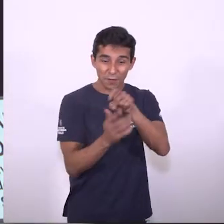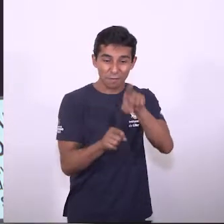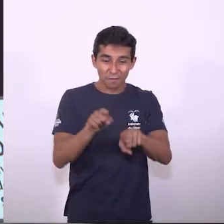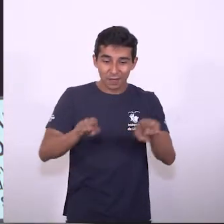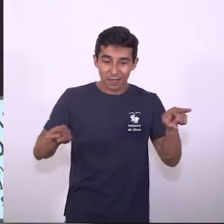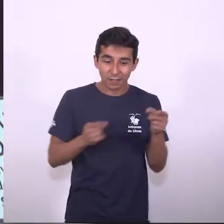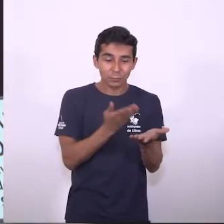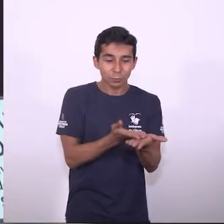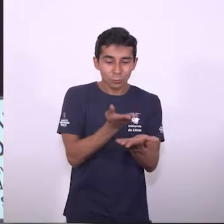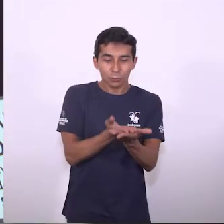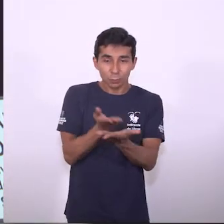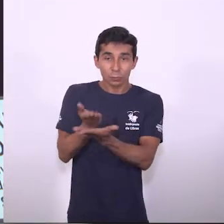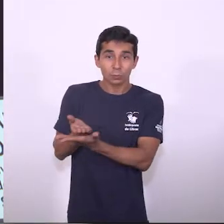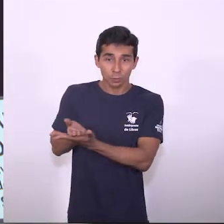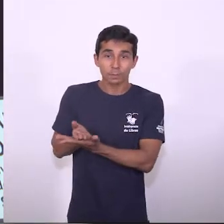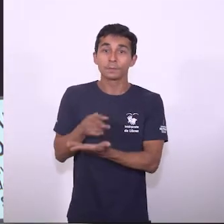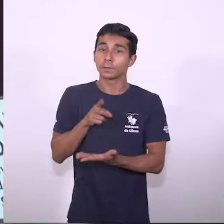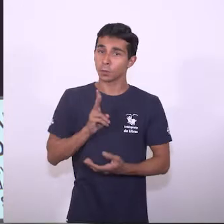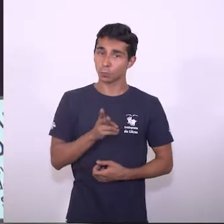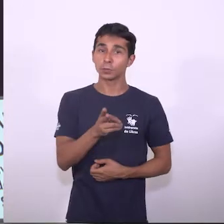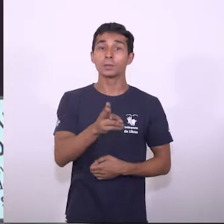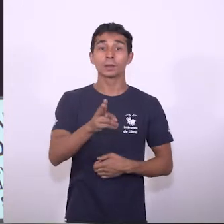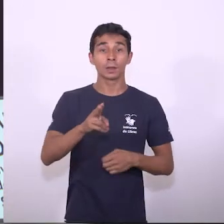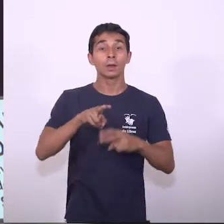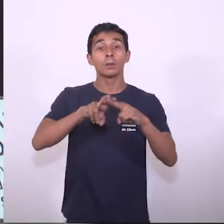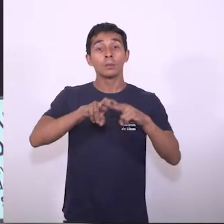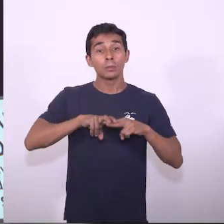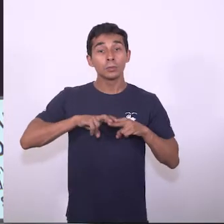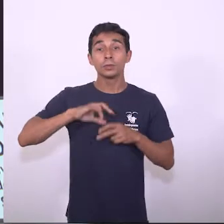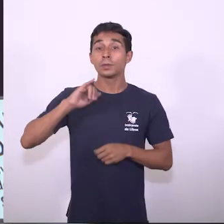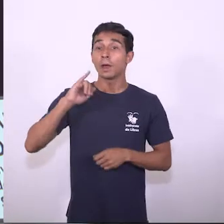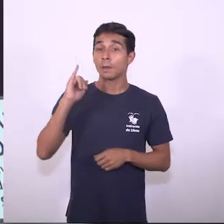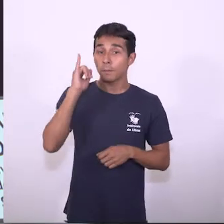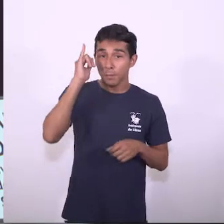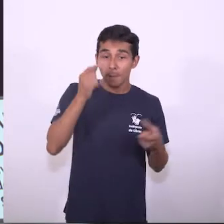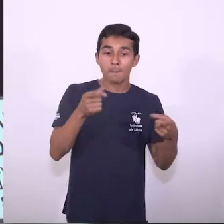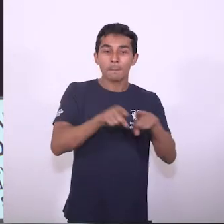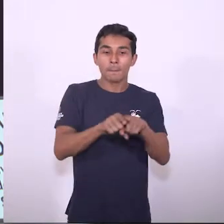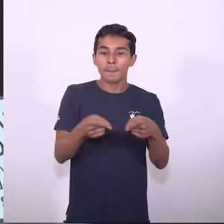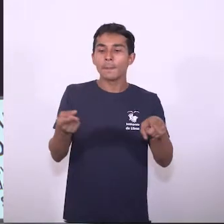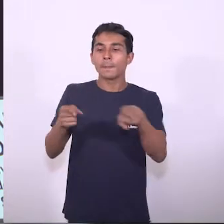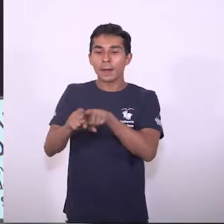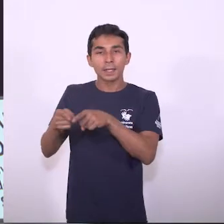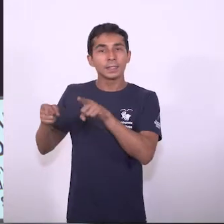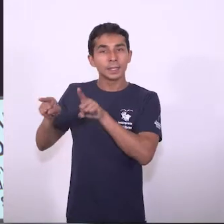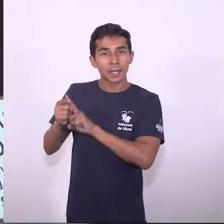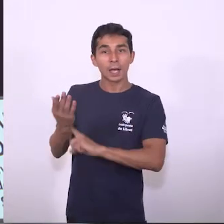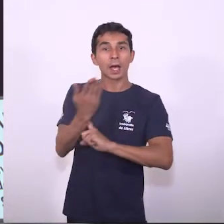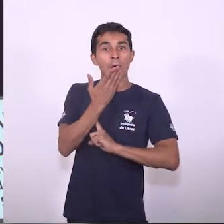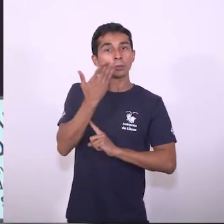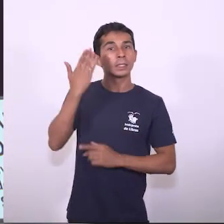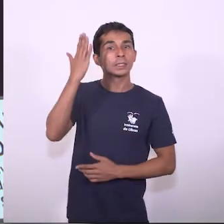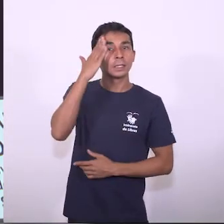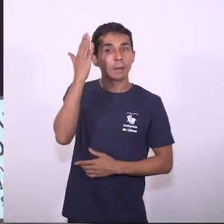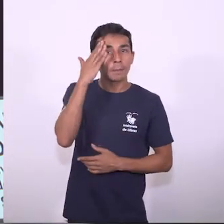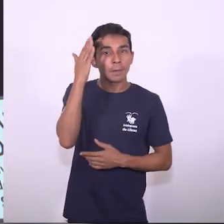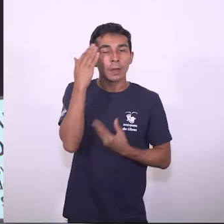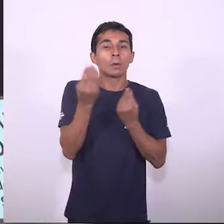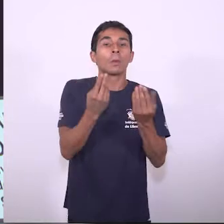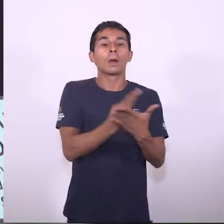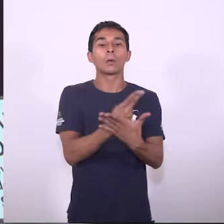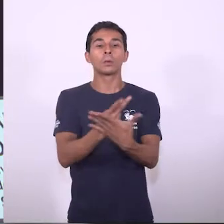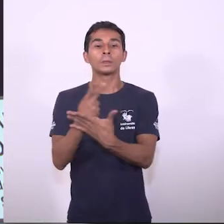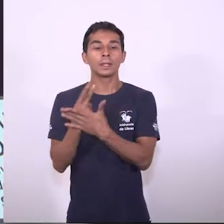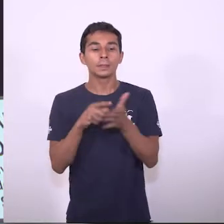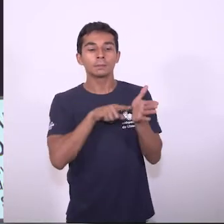também, através de parcerias, esse estudo, porque é importante a gente acompanhar o que está acontecendo. Dá para ver uma mudança